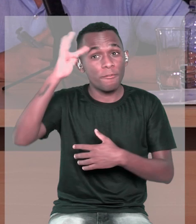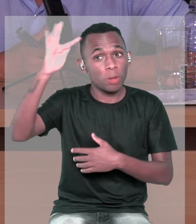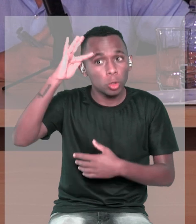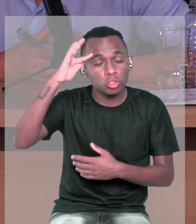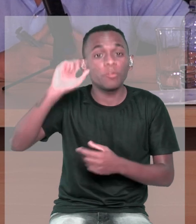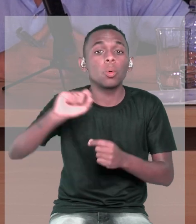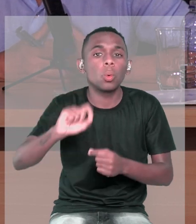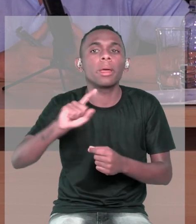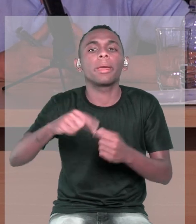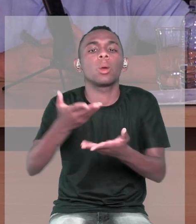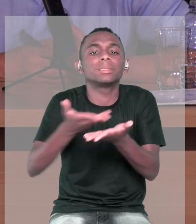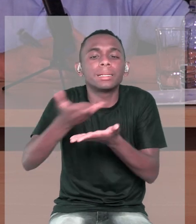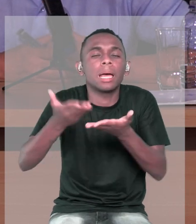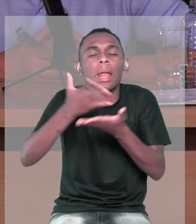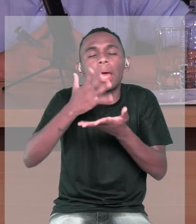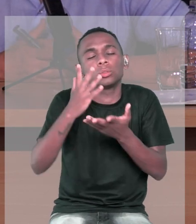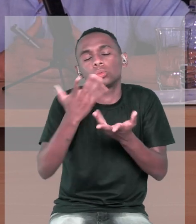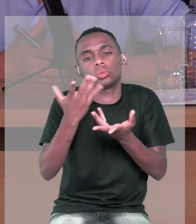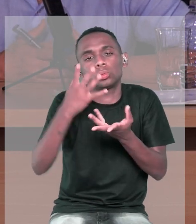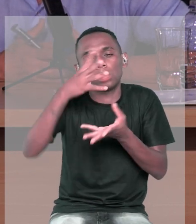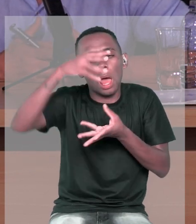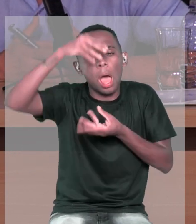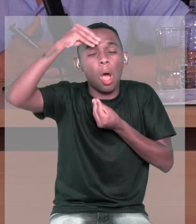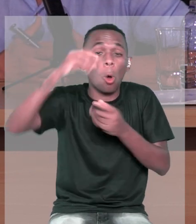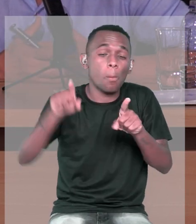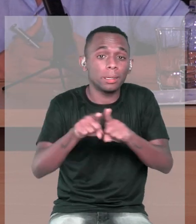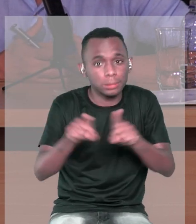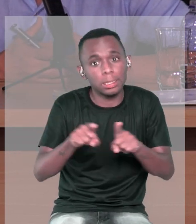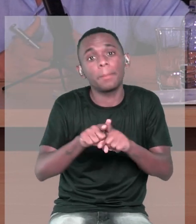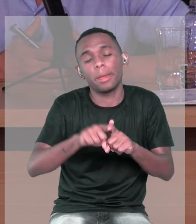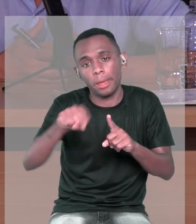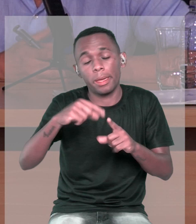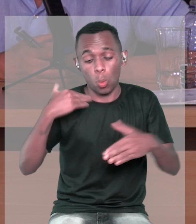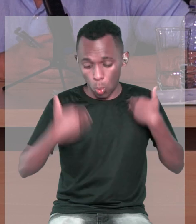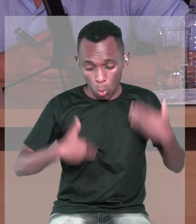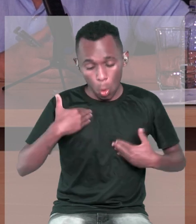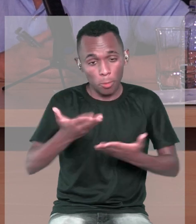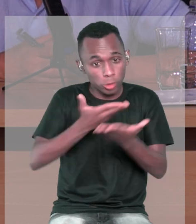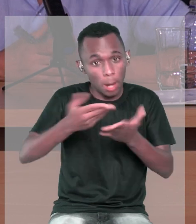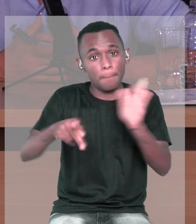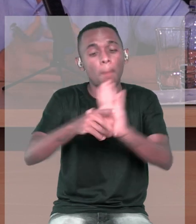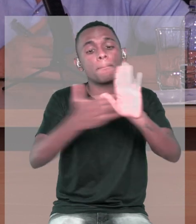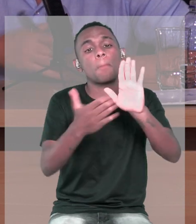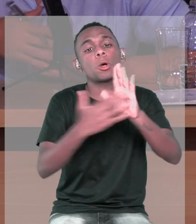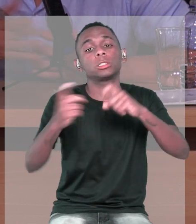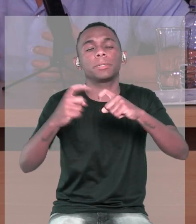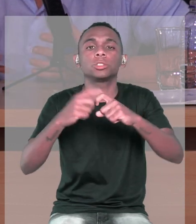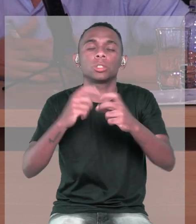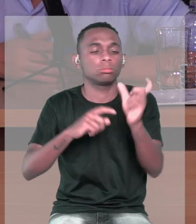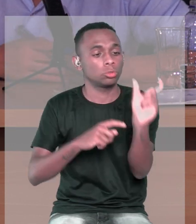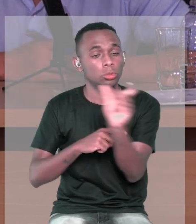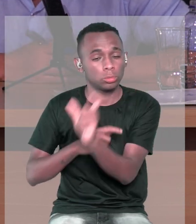seria, sobretudo, o tratamento da alma, em contrapartida ao tratamento do corpo proposto pela medicina. Ele citou dois